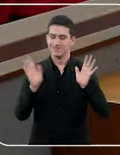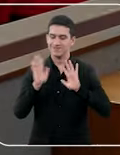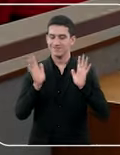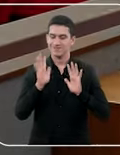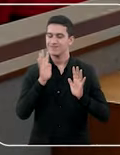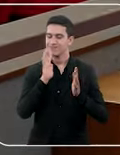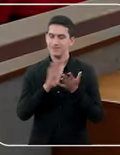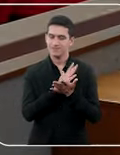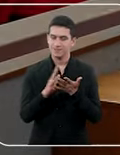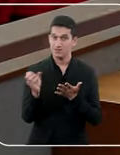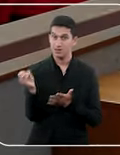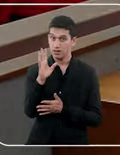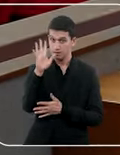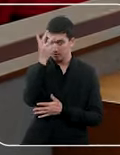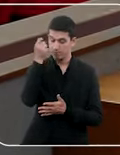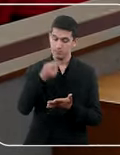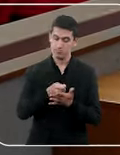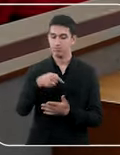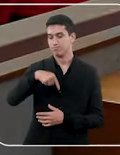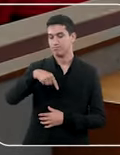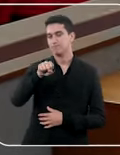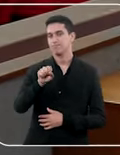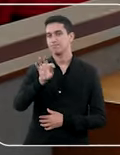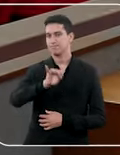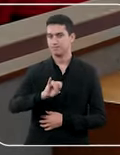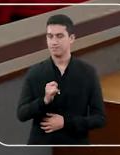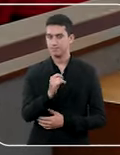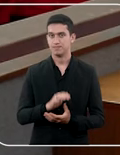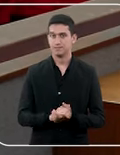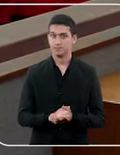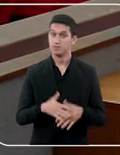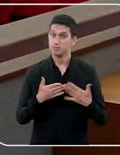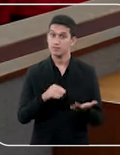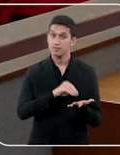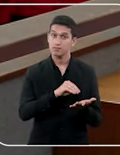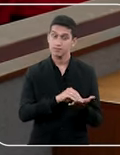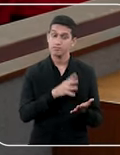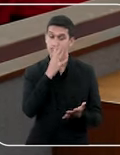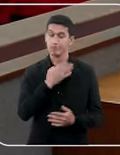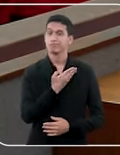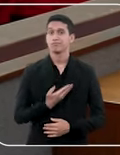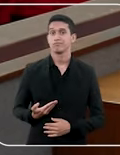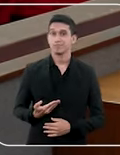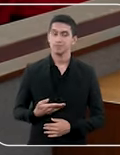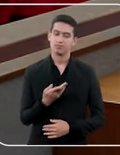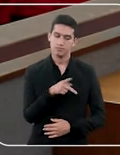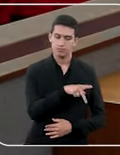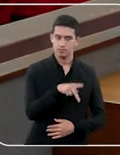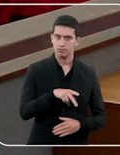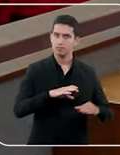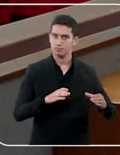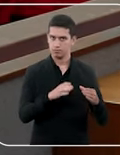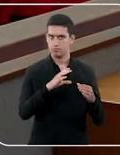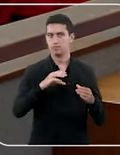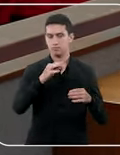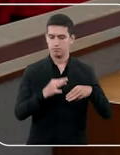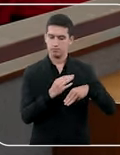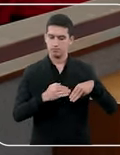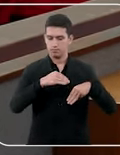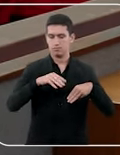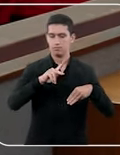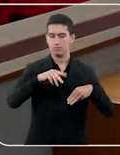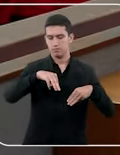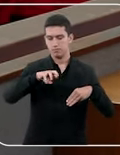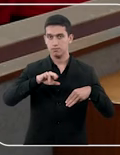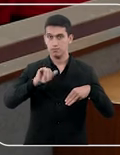Olá, conheça algumas das recentes decisões do STJ. Por falta de interesse público, a presidente da Corte, ministra Maria